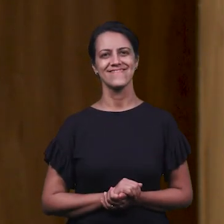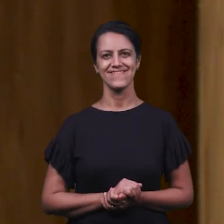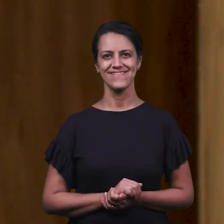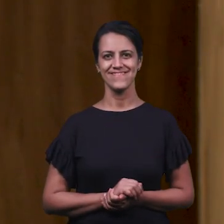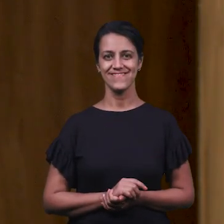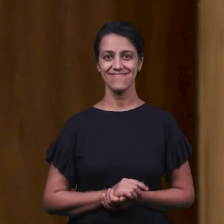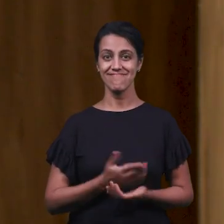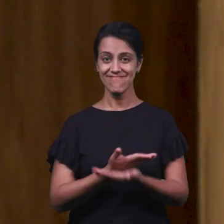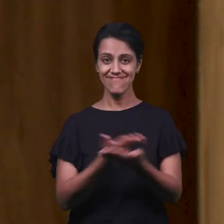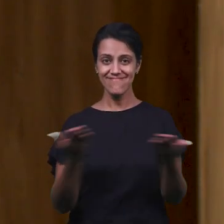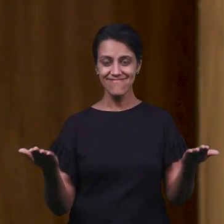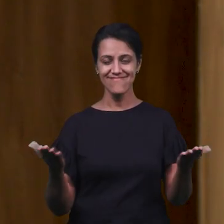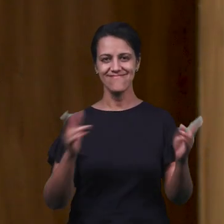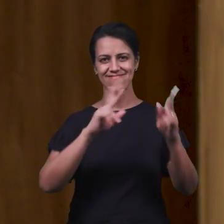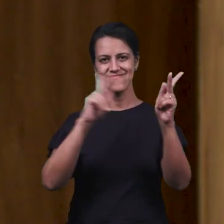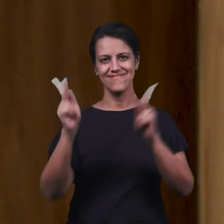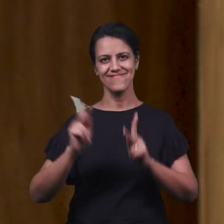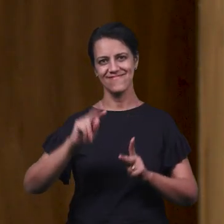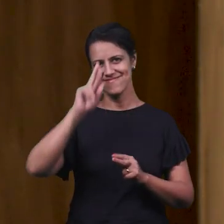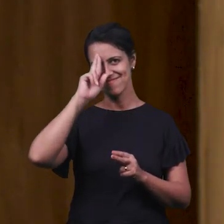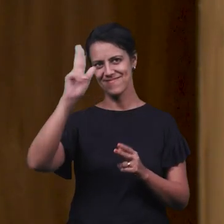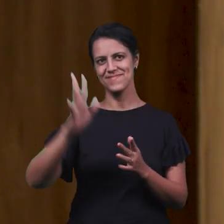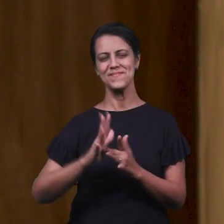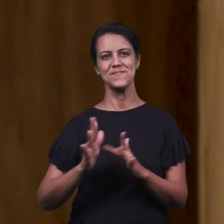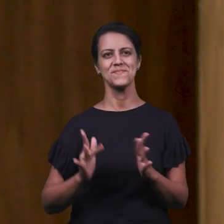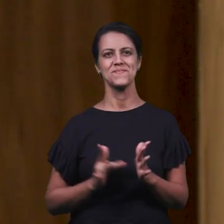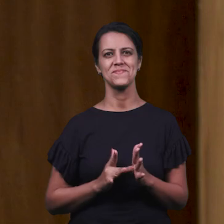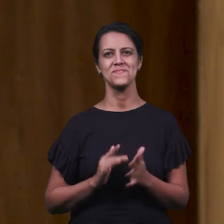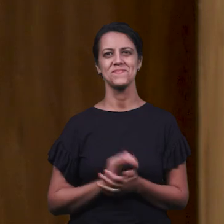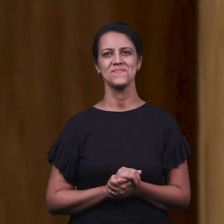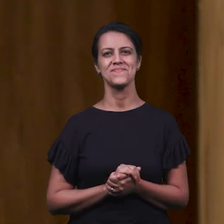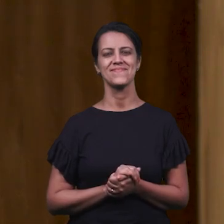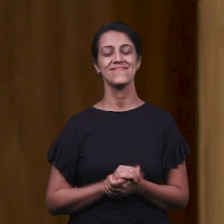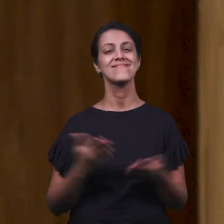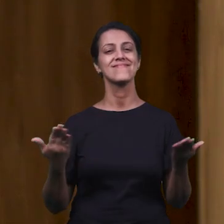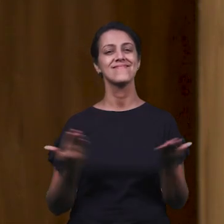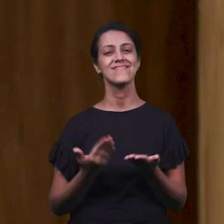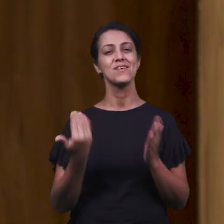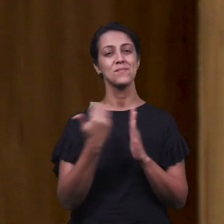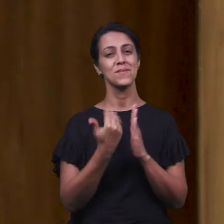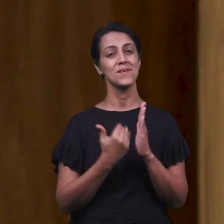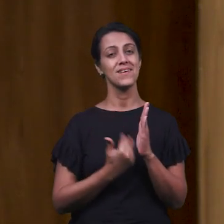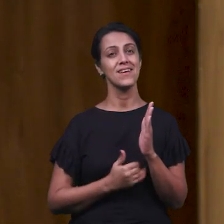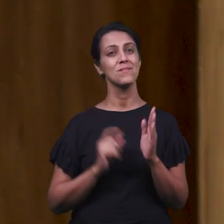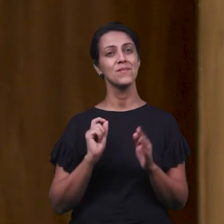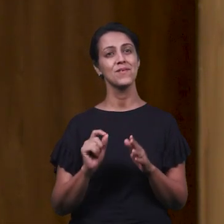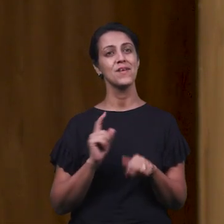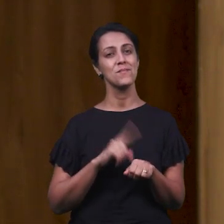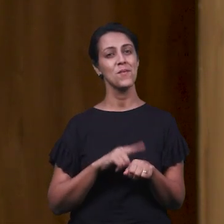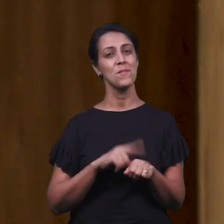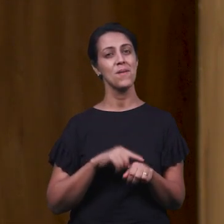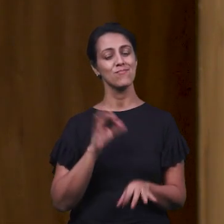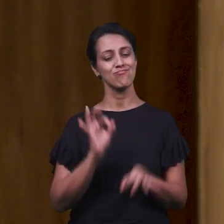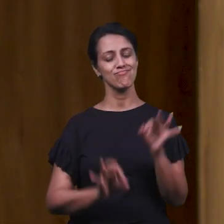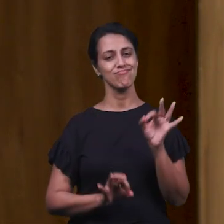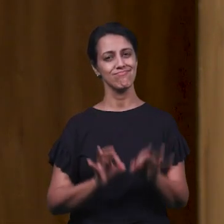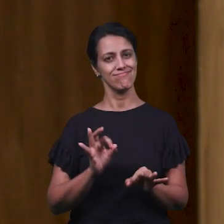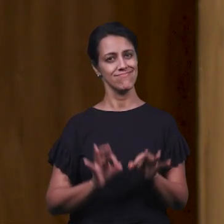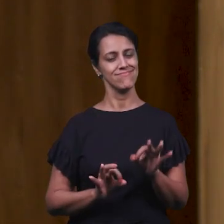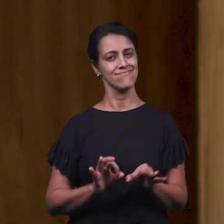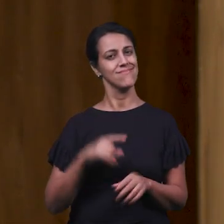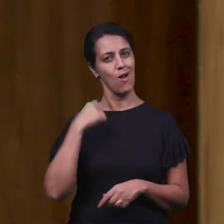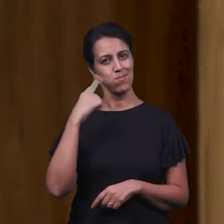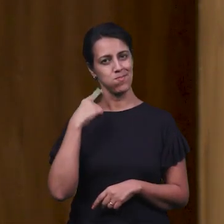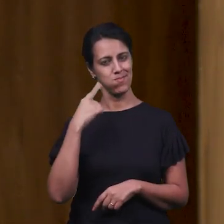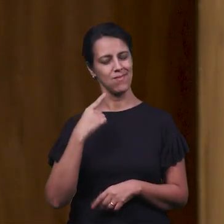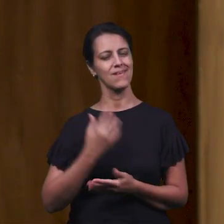Nós cumprimentamos a todos com a paz do Senhor Jesus. Este é o nosso programa Momento do Direito, programa produzido